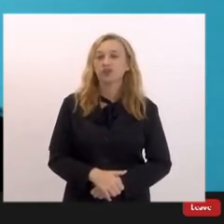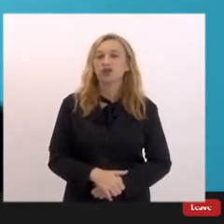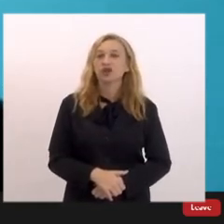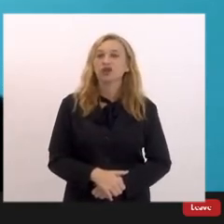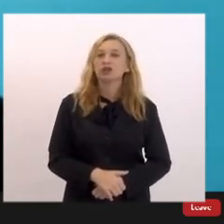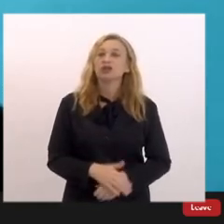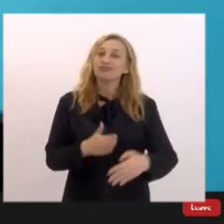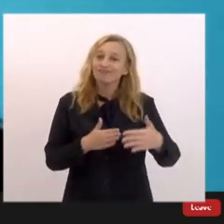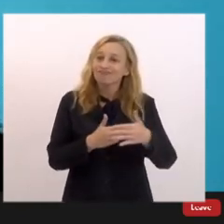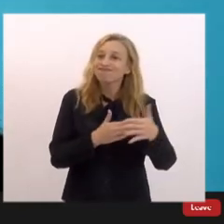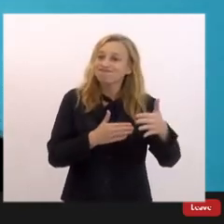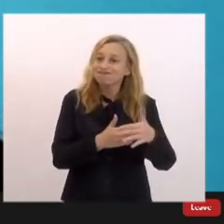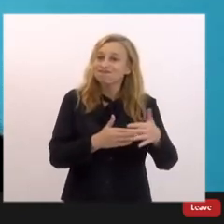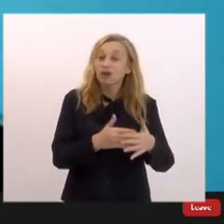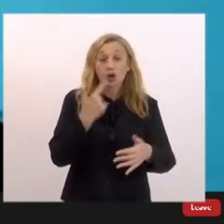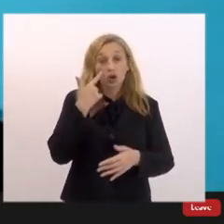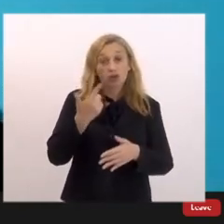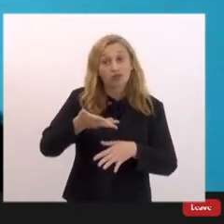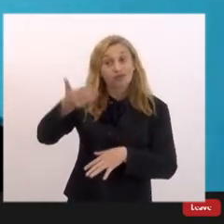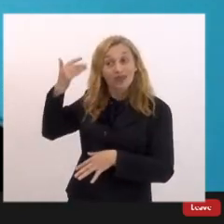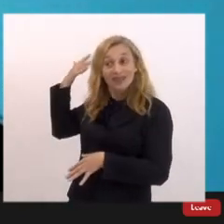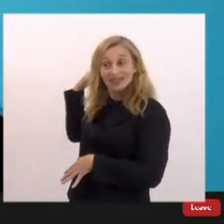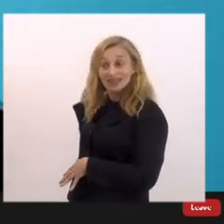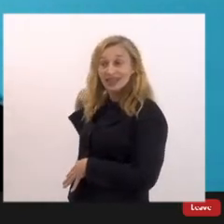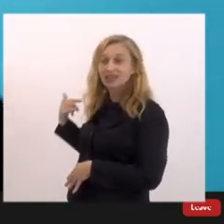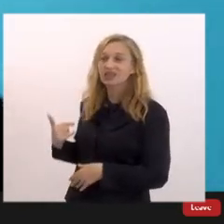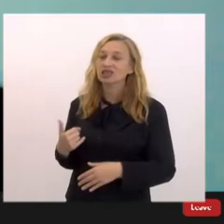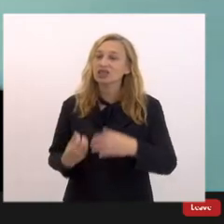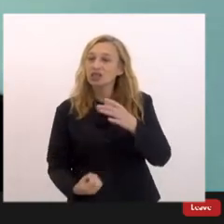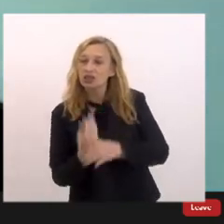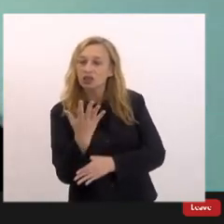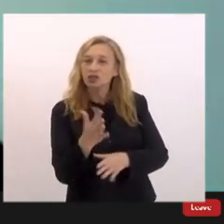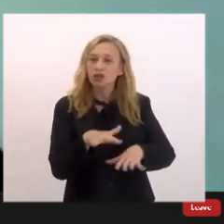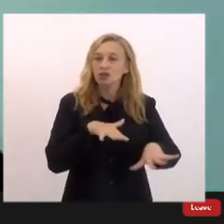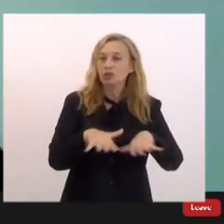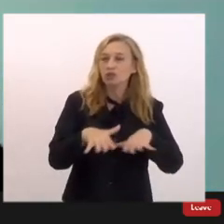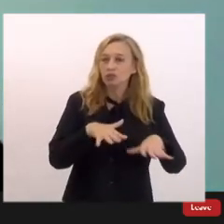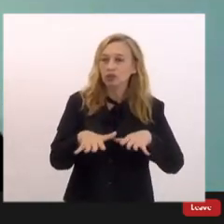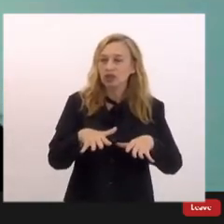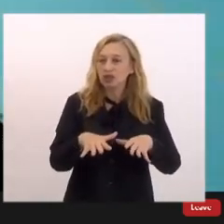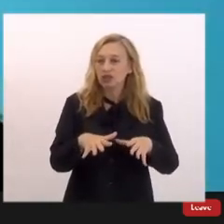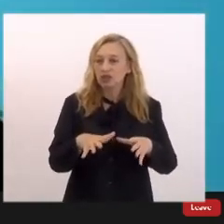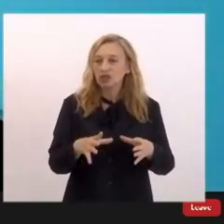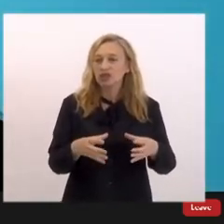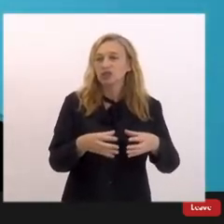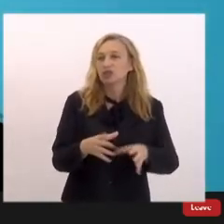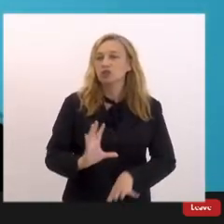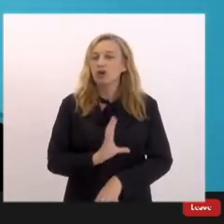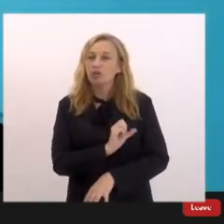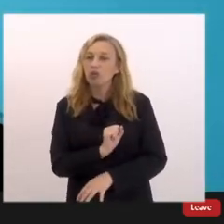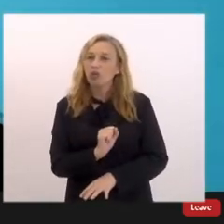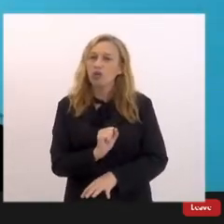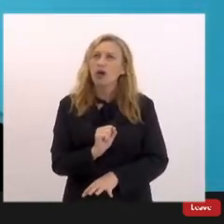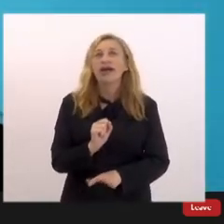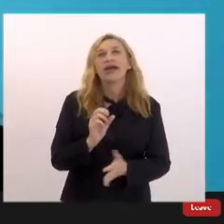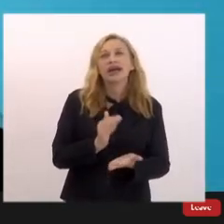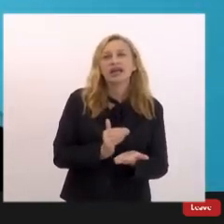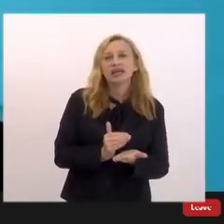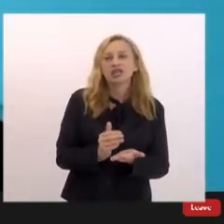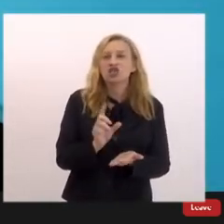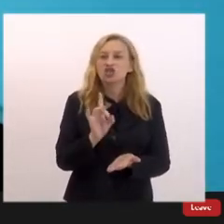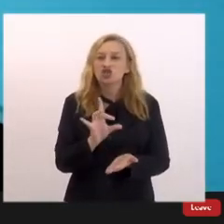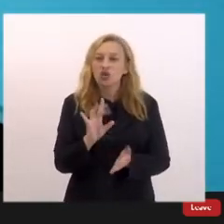das barreiras que eu enfrentei lá atrás, a gente fundou o movimento Trissomia do Amor. A princípio era só para fazer